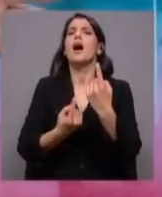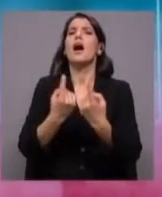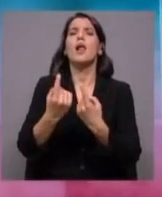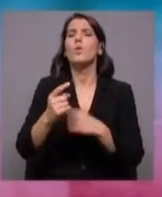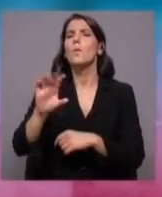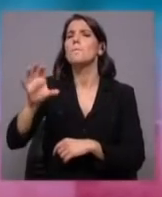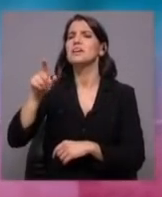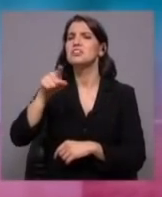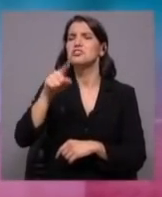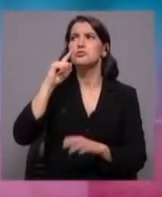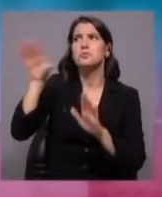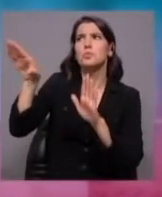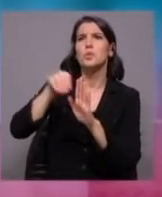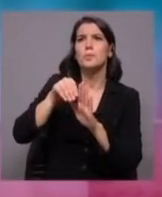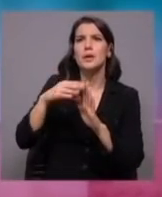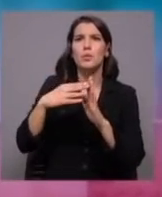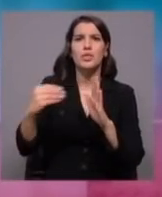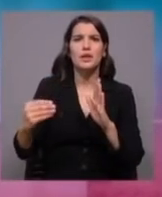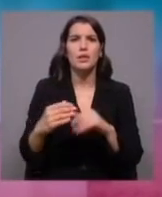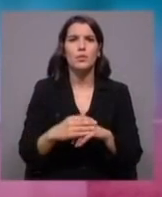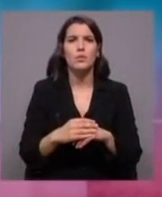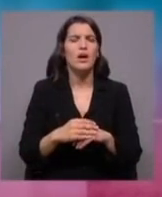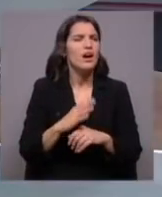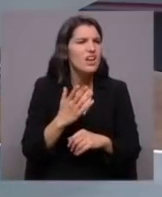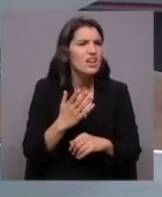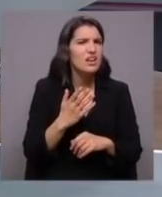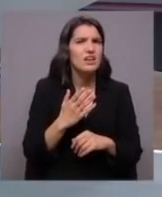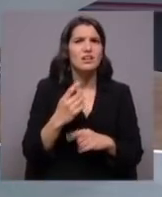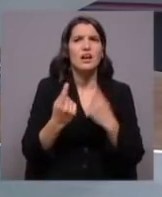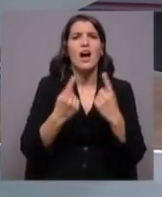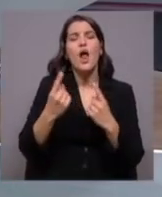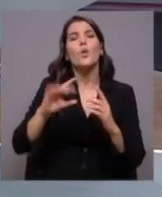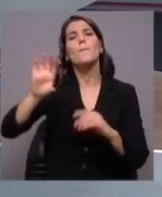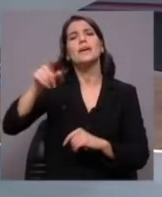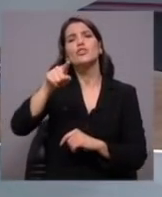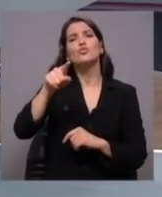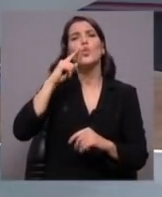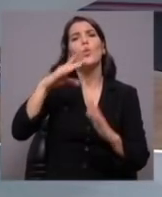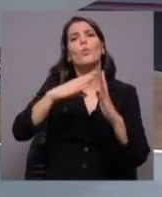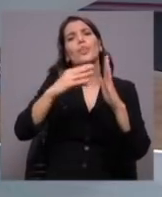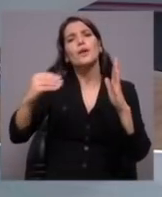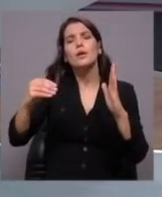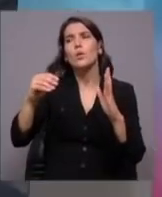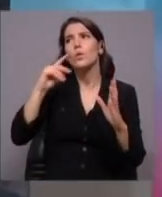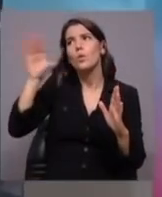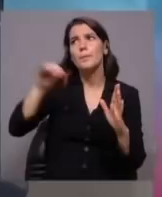para essa complementaridade? Hã? Há algum país com algum modelo em que se inspire para essa complementaridade?